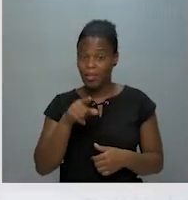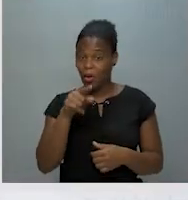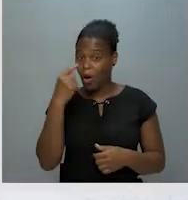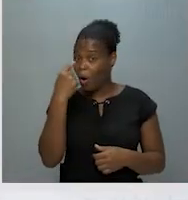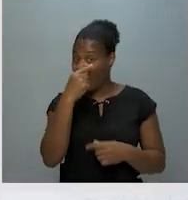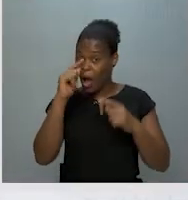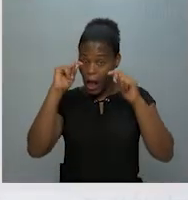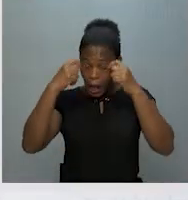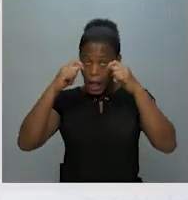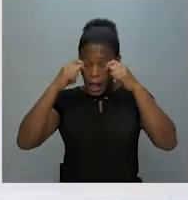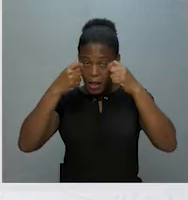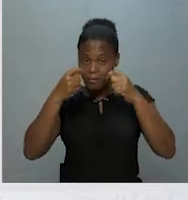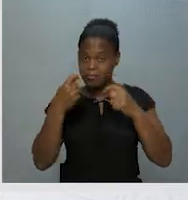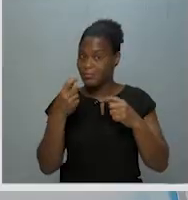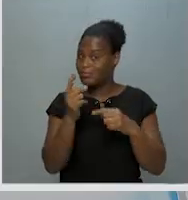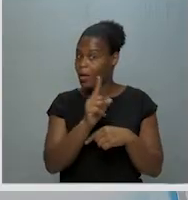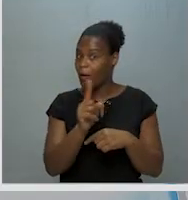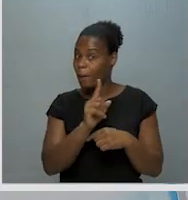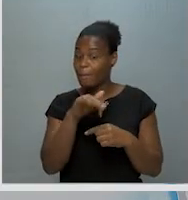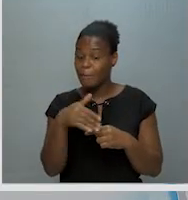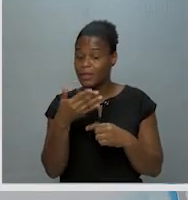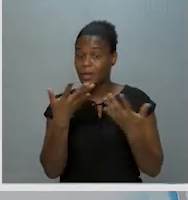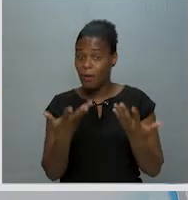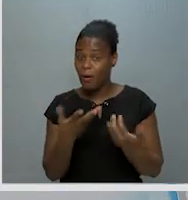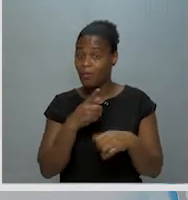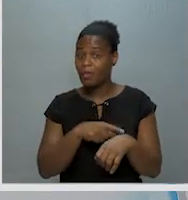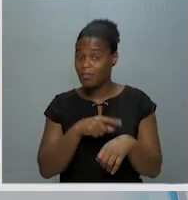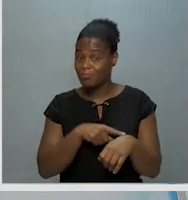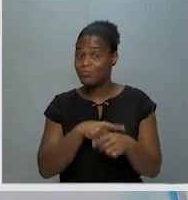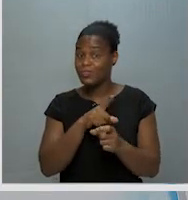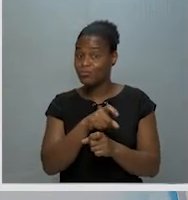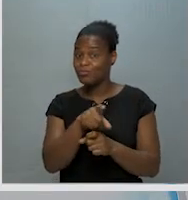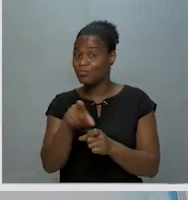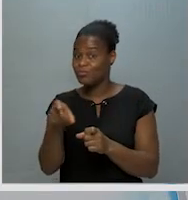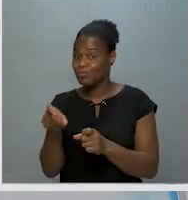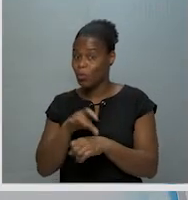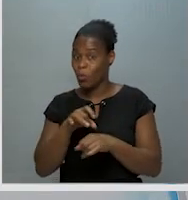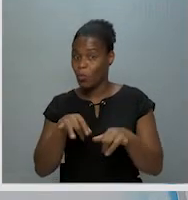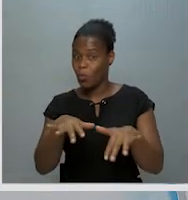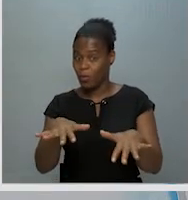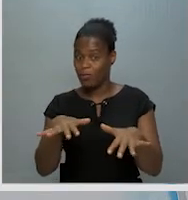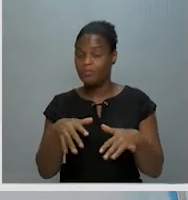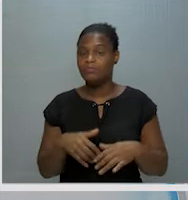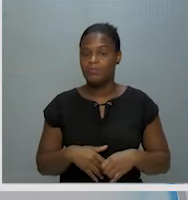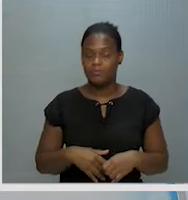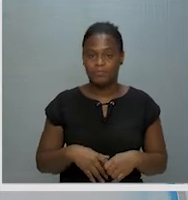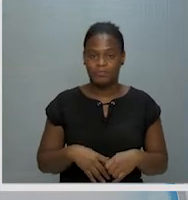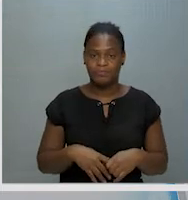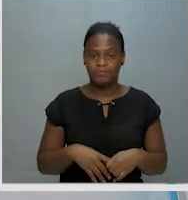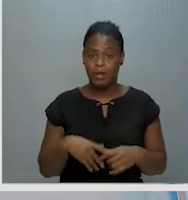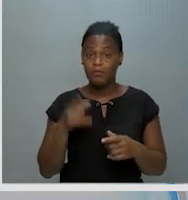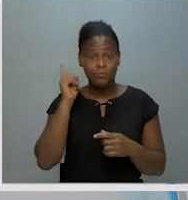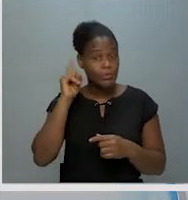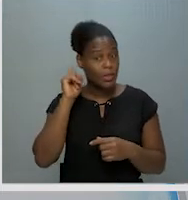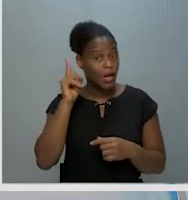Não esfregar os olhos, sobretudo nesta época de pandemia de Covid-19.